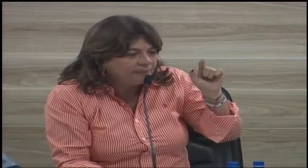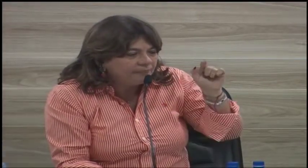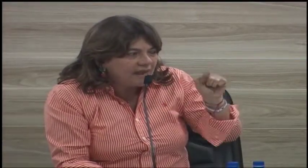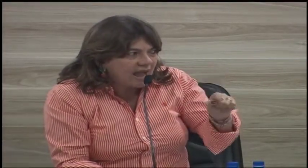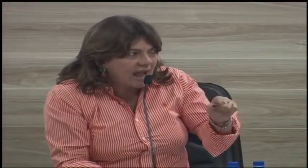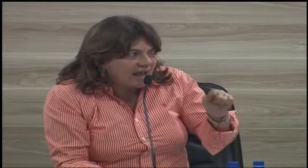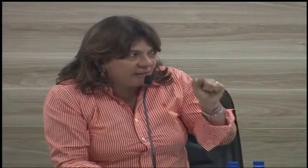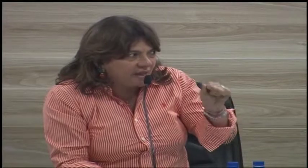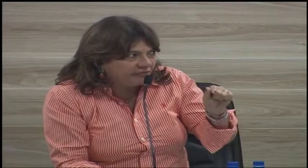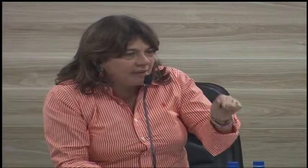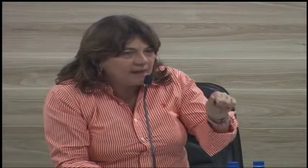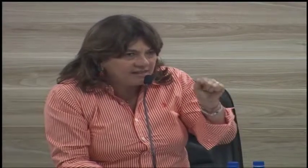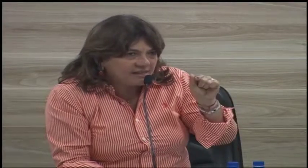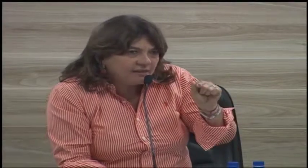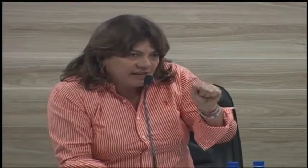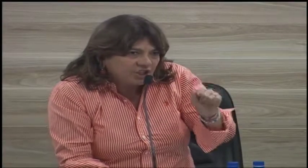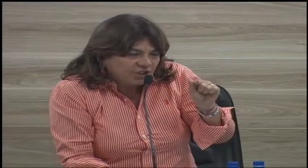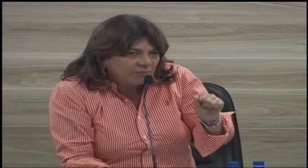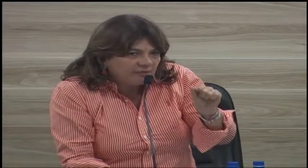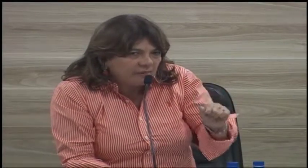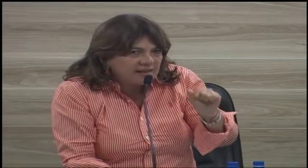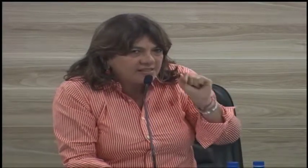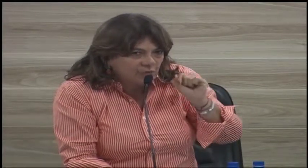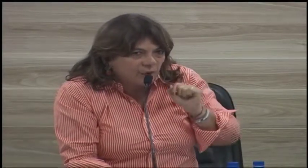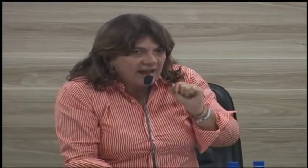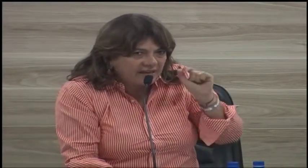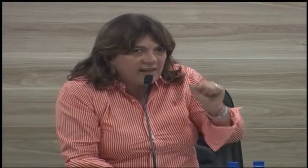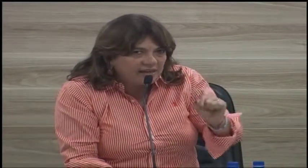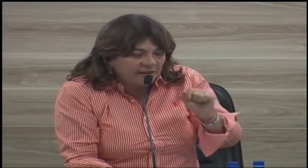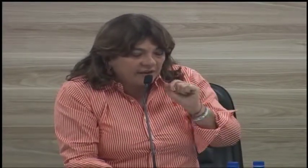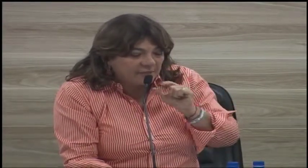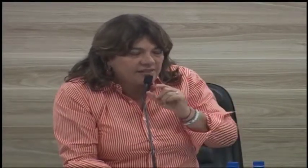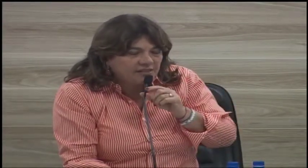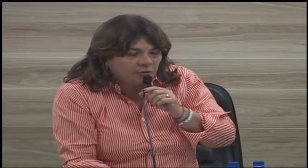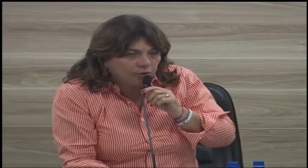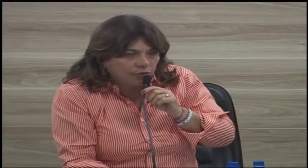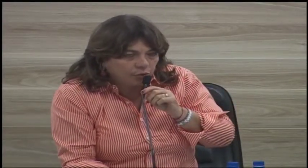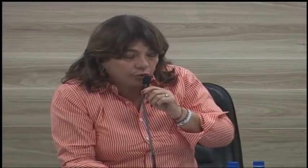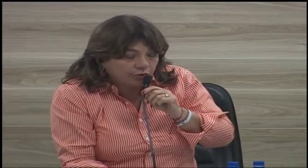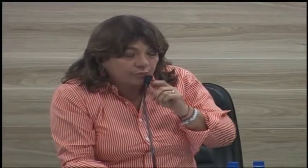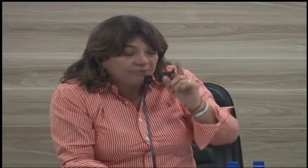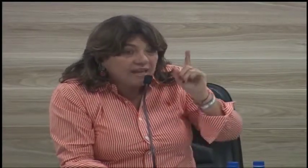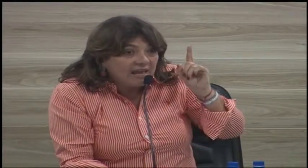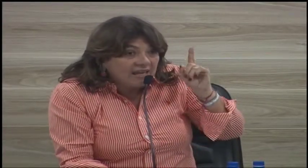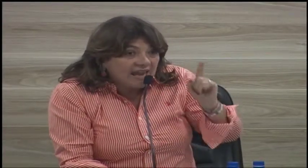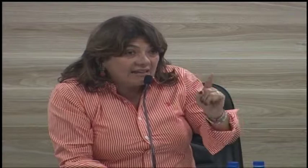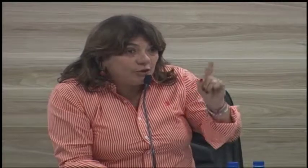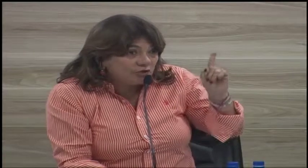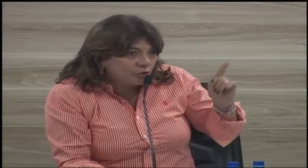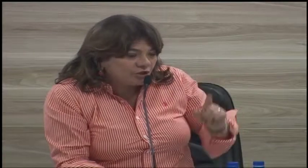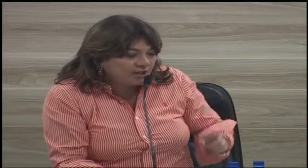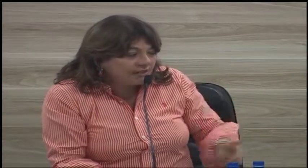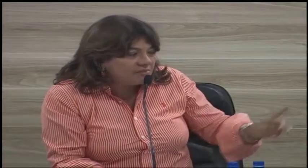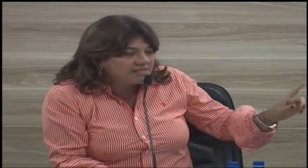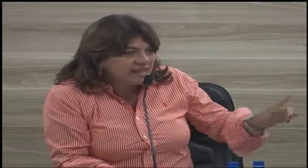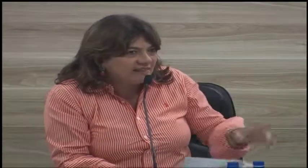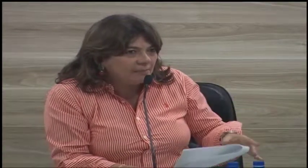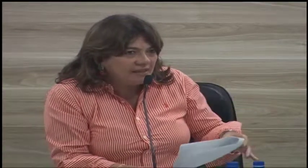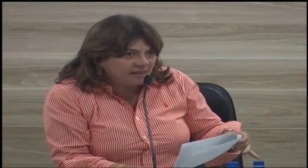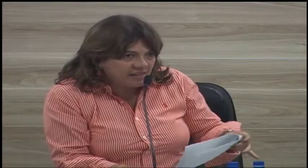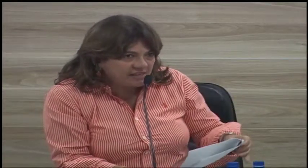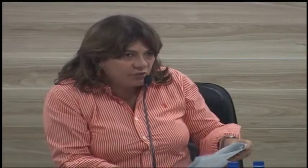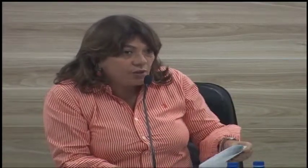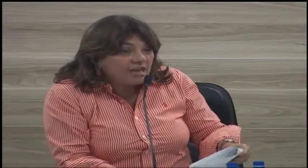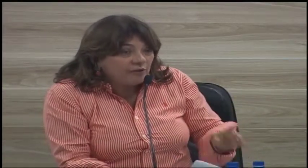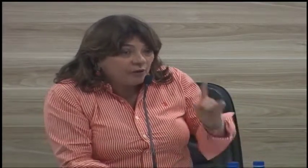funcionava a farmácia, que a gente chama farmácia do Ari, que é a farmácia de alto custo. E ali nós constatamos